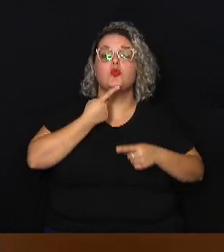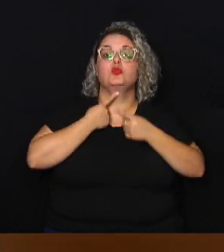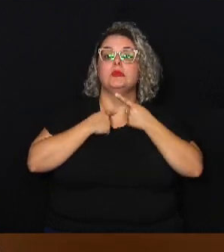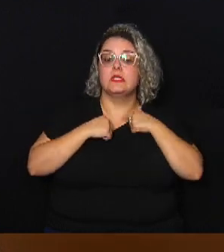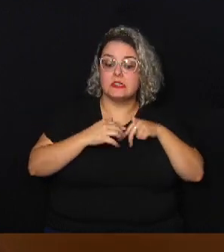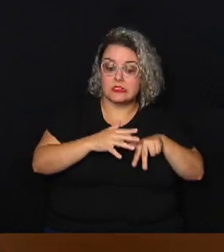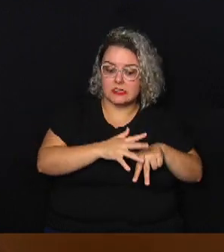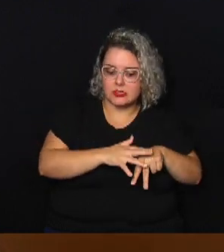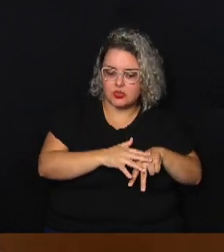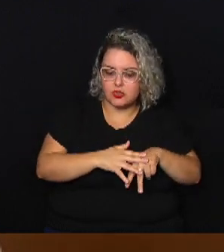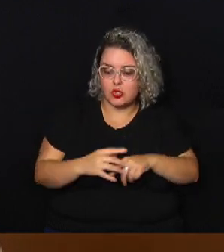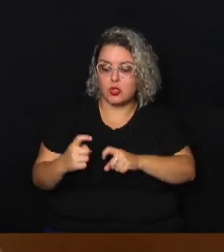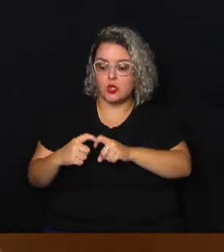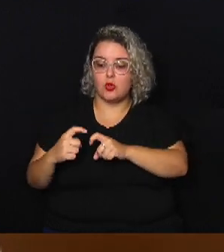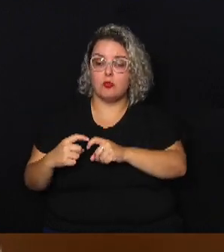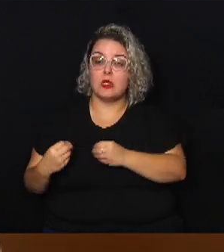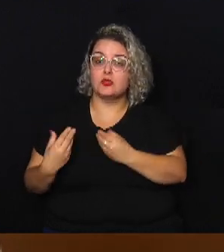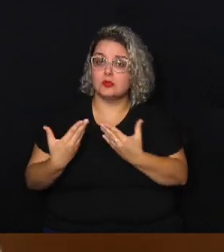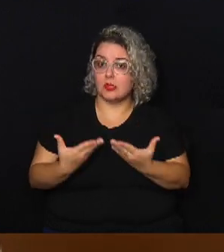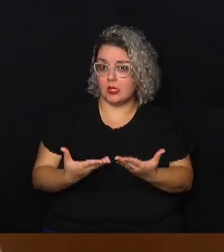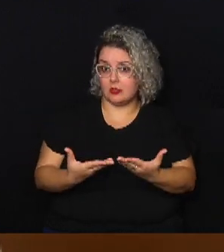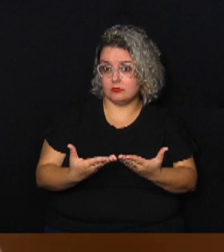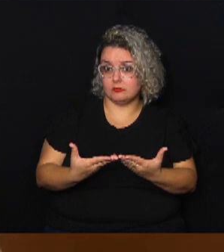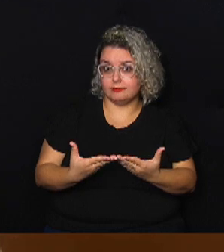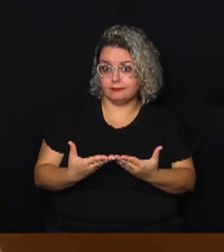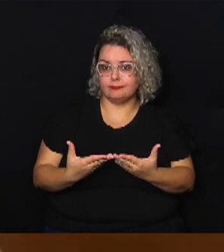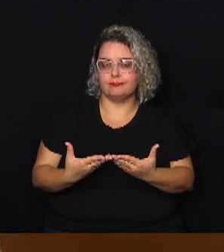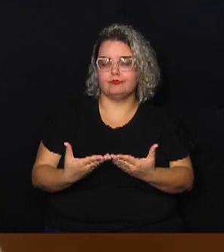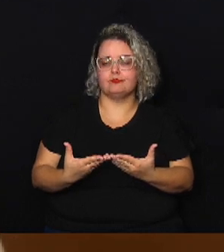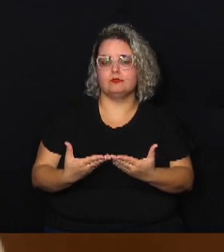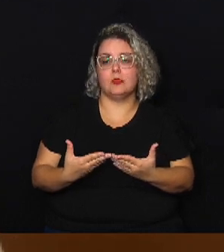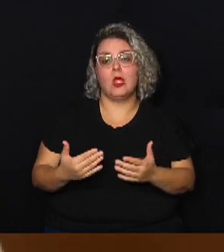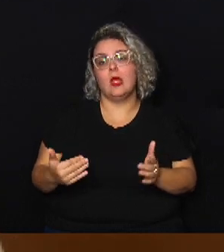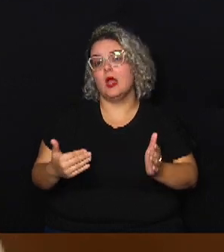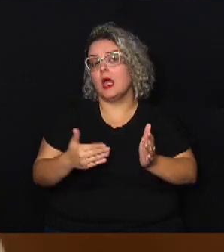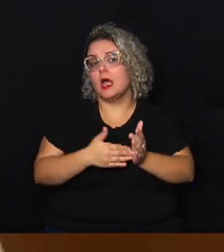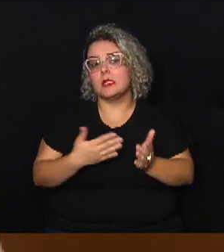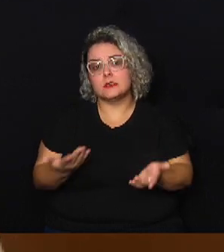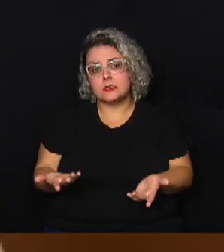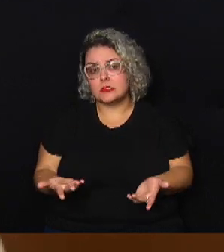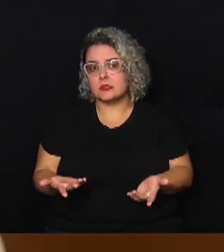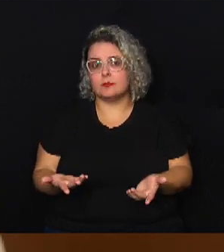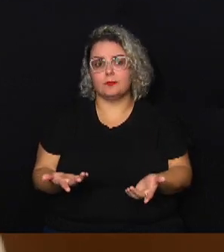médico pode entregar, até mesmo para desvendar